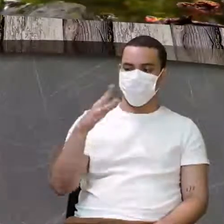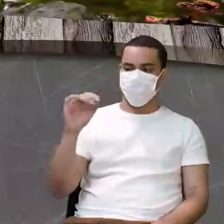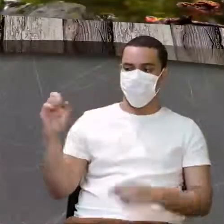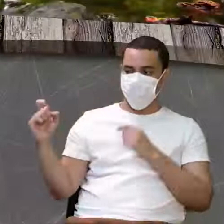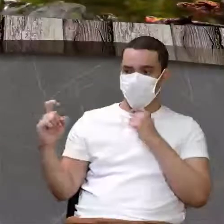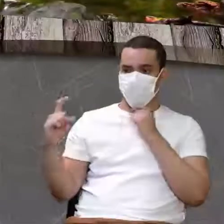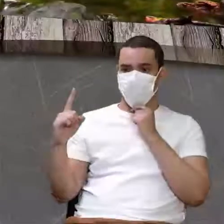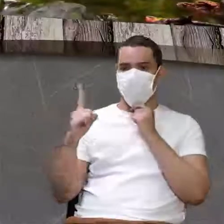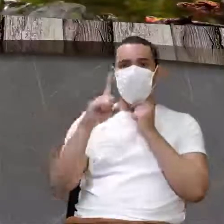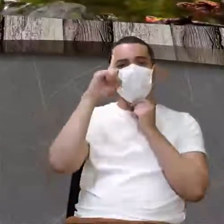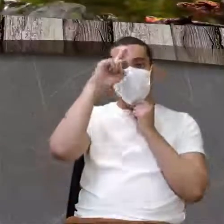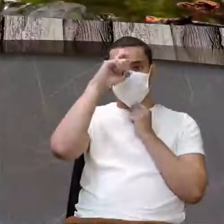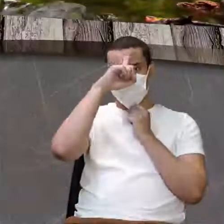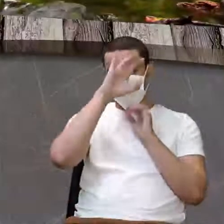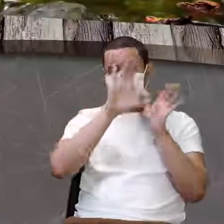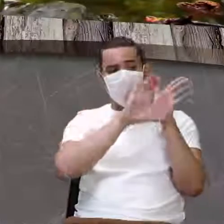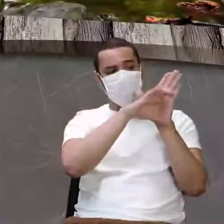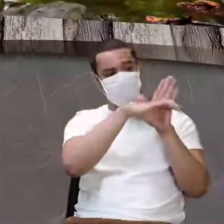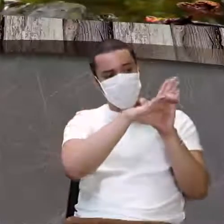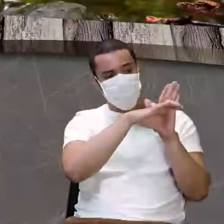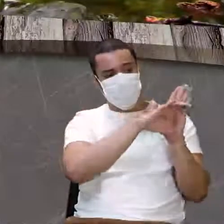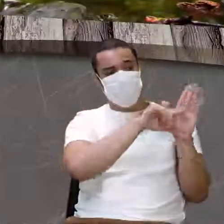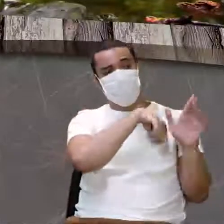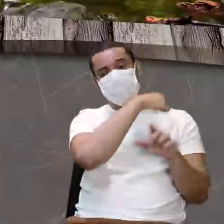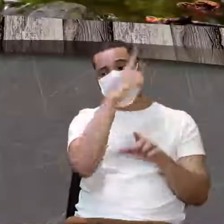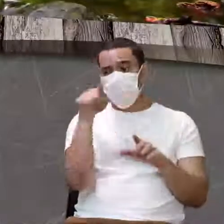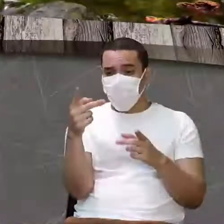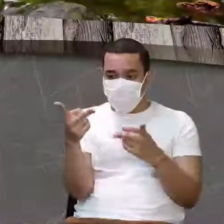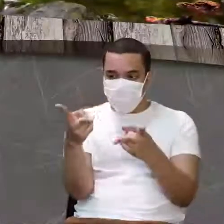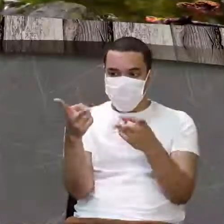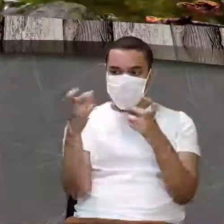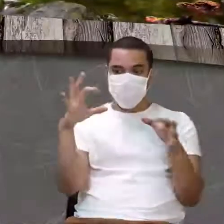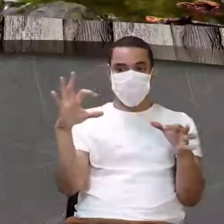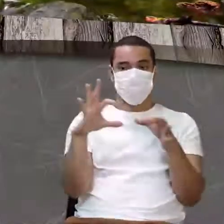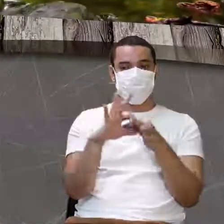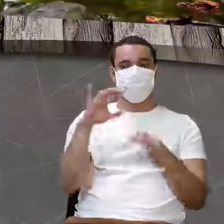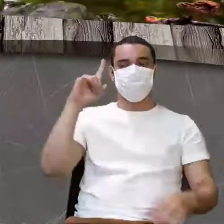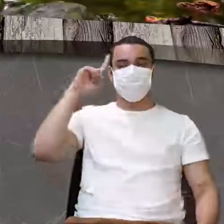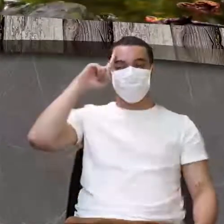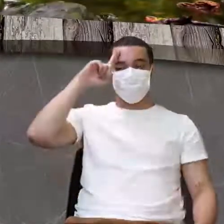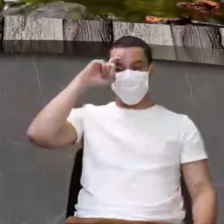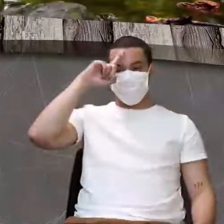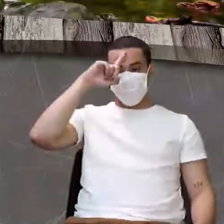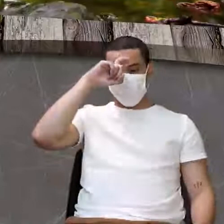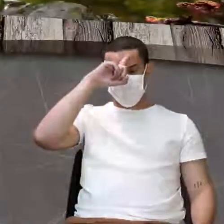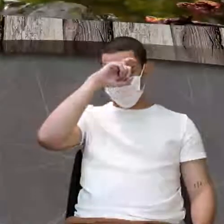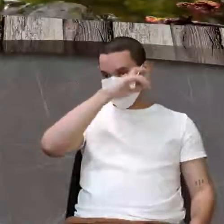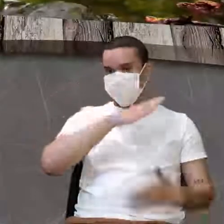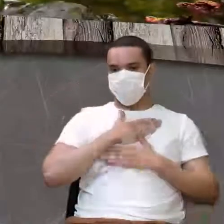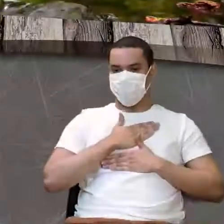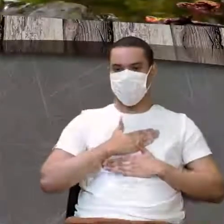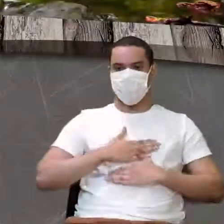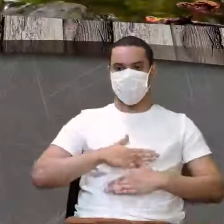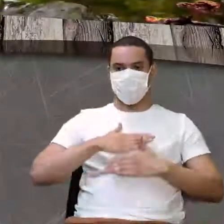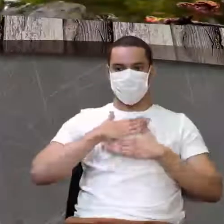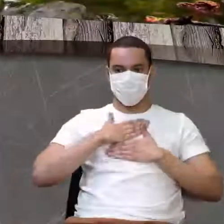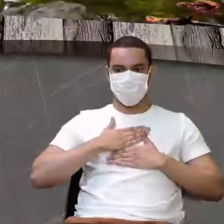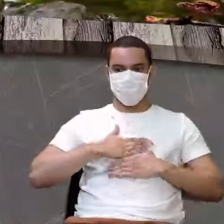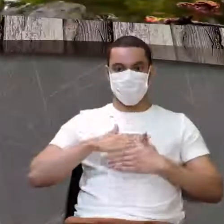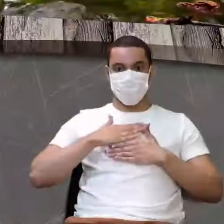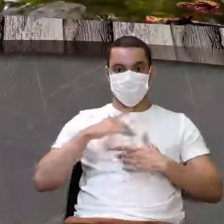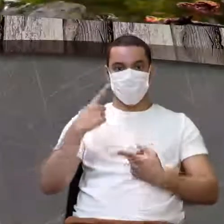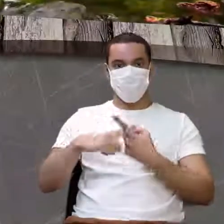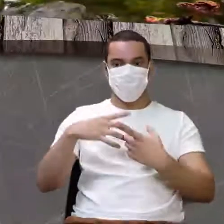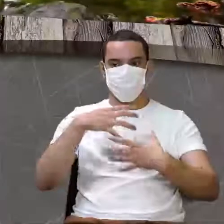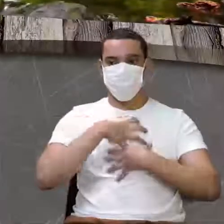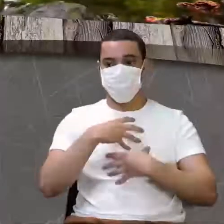uma situação. E a gente perceber isso no ambiente, nas formas